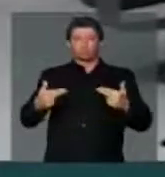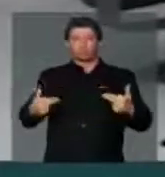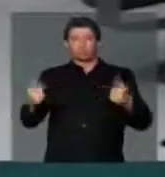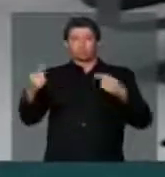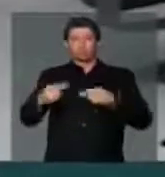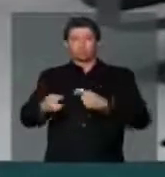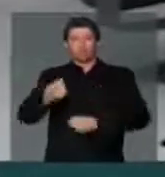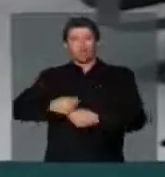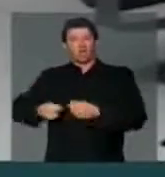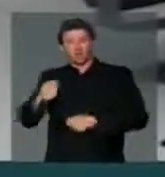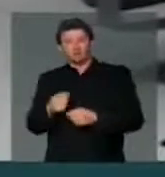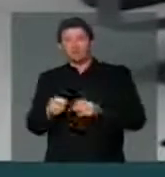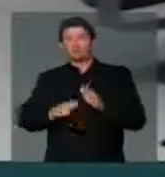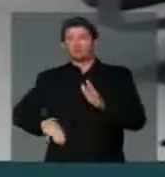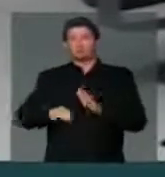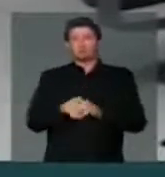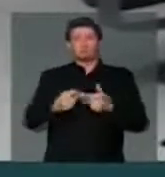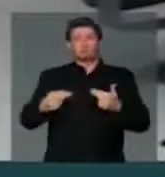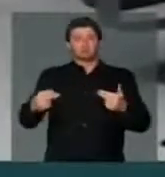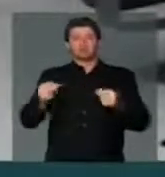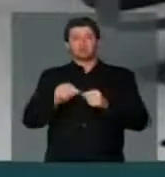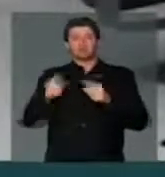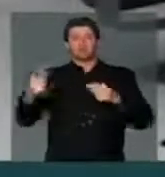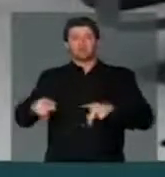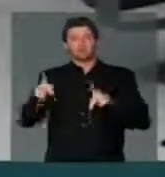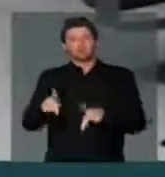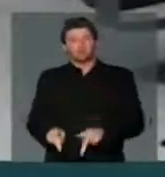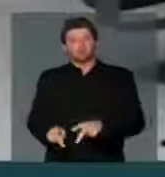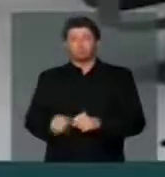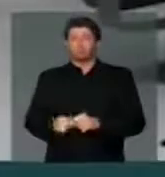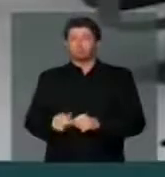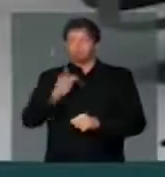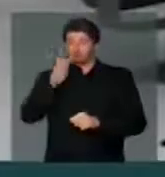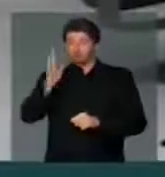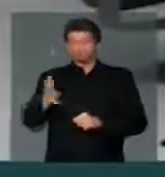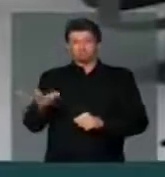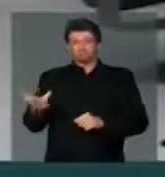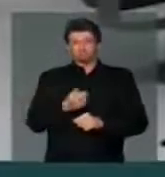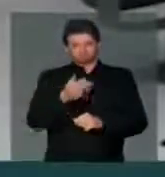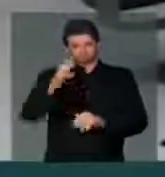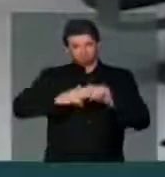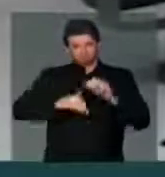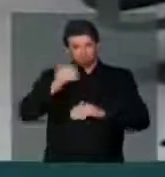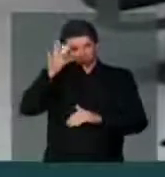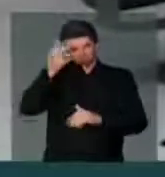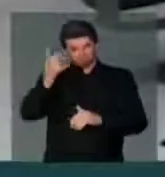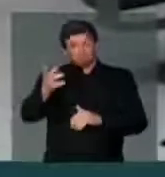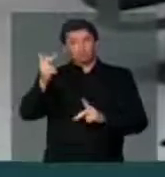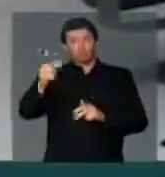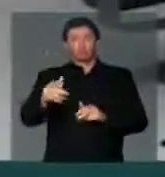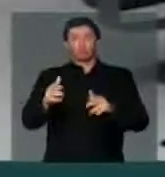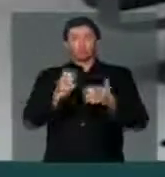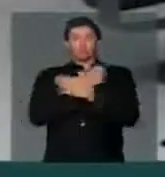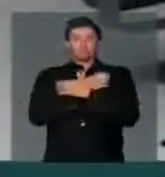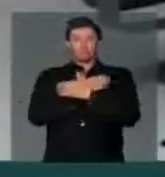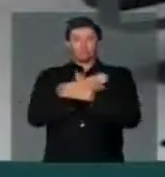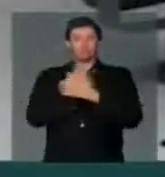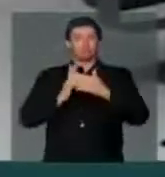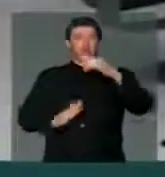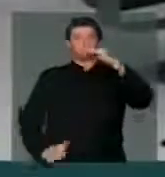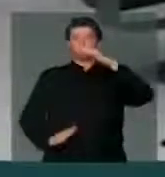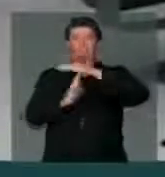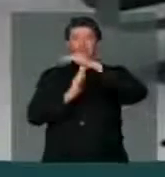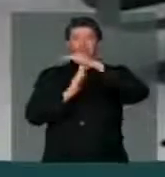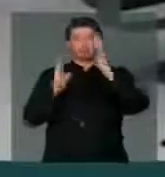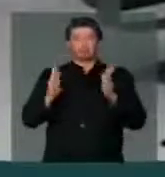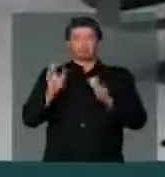corrupção, desses atos que vão contra a população, como muito bem mencionado por Vossa Excelência, com a questão do desemprego que bate às alturas em